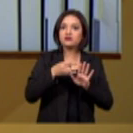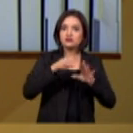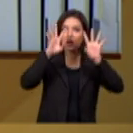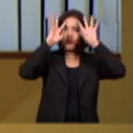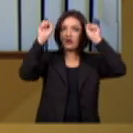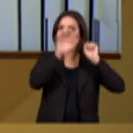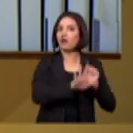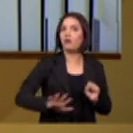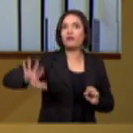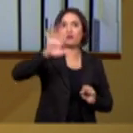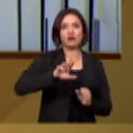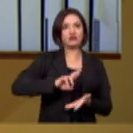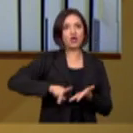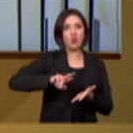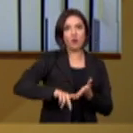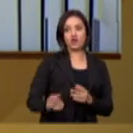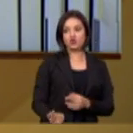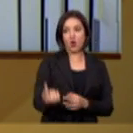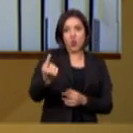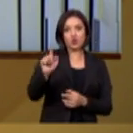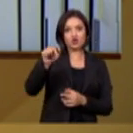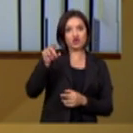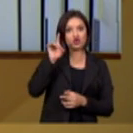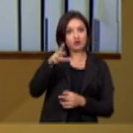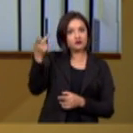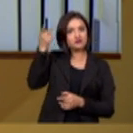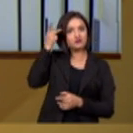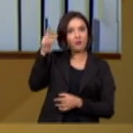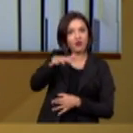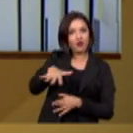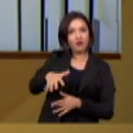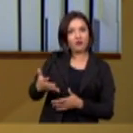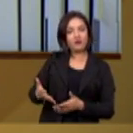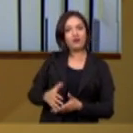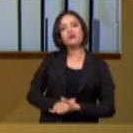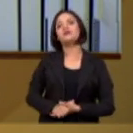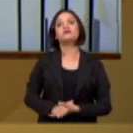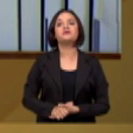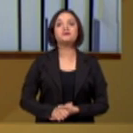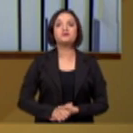do país afora os ministros